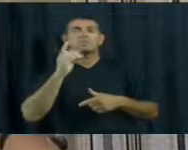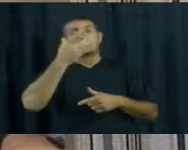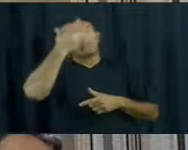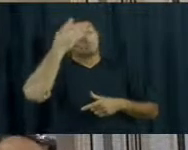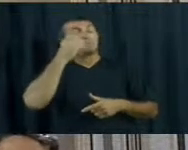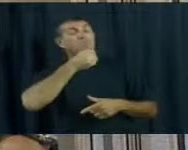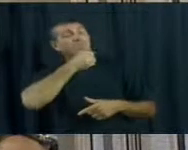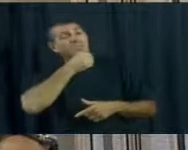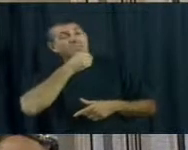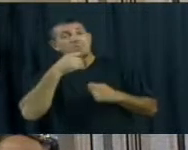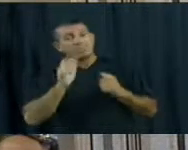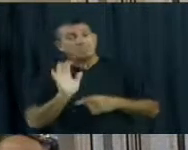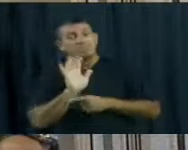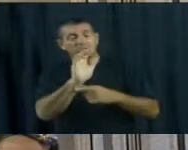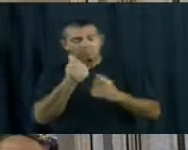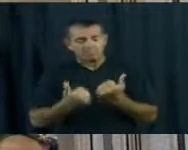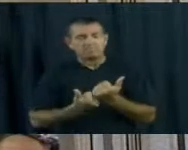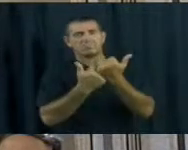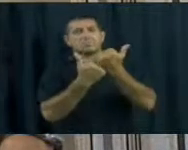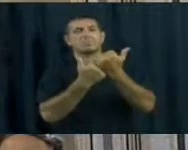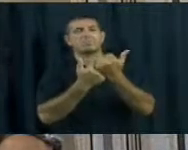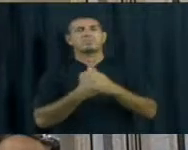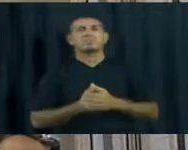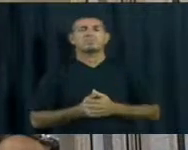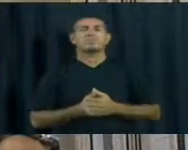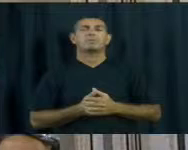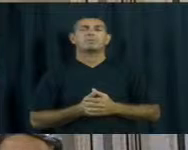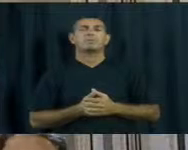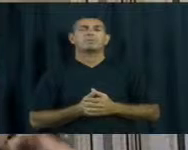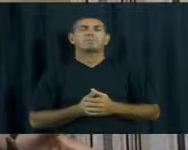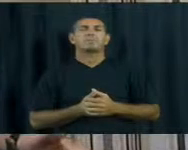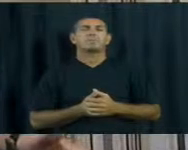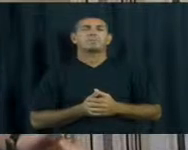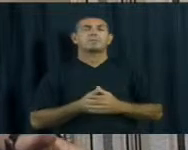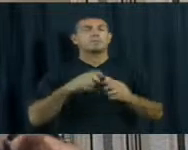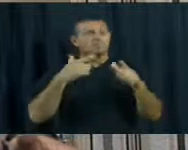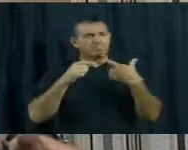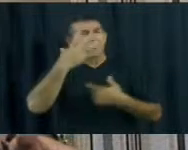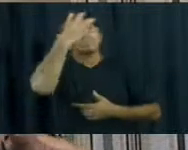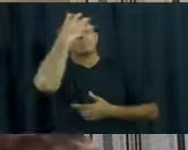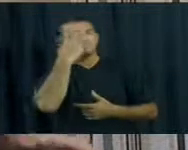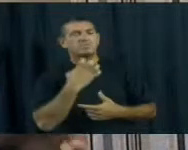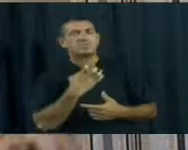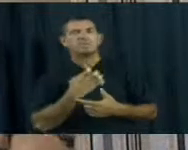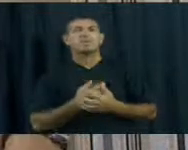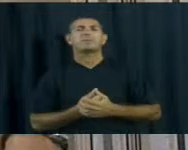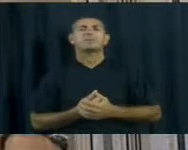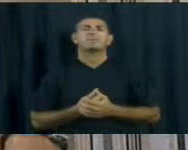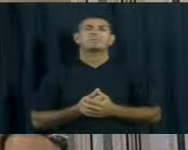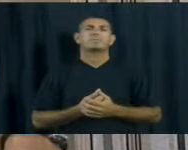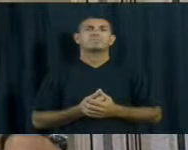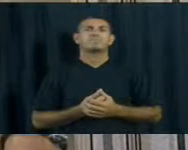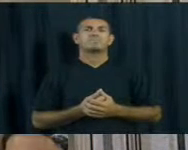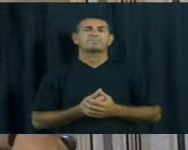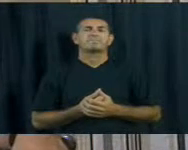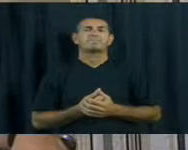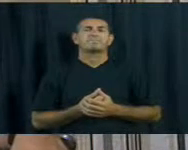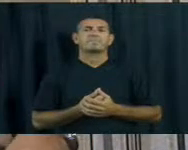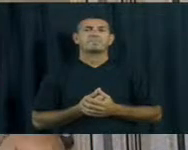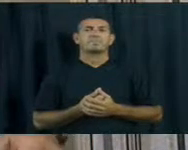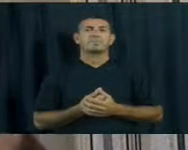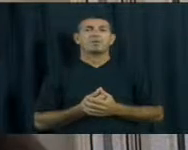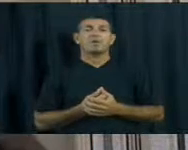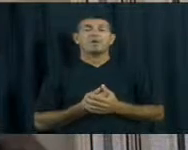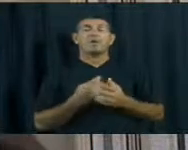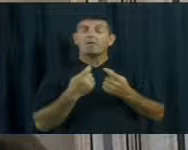necessitadas, vamos dizer assim. Seja ela deficiente ou idoso. Então, a gente está trabalhando com essa verba justamente para isso. Uma verba